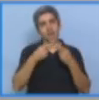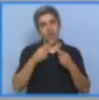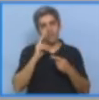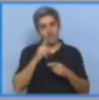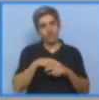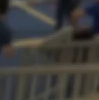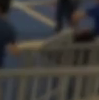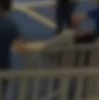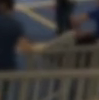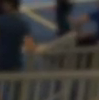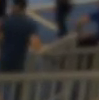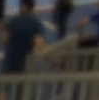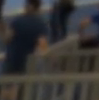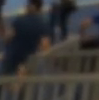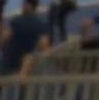principais momentos.